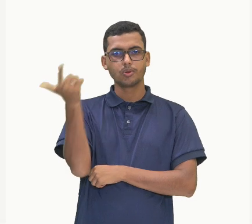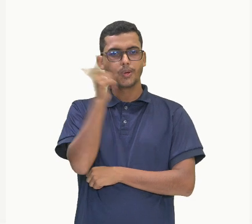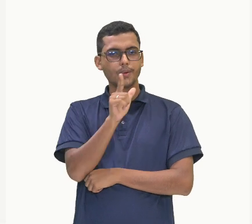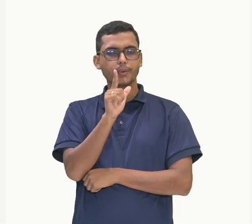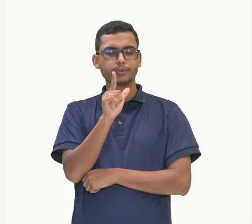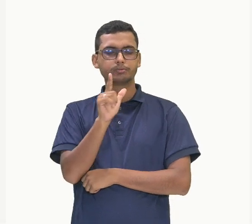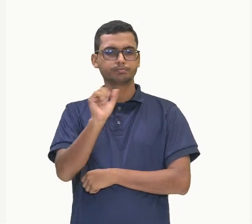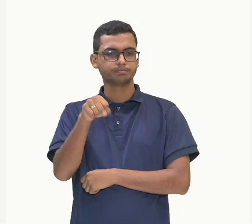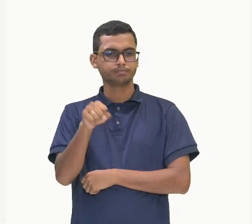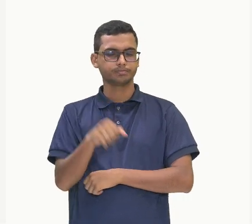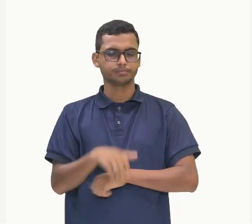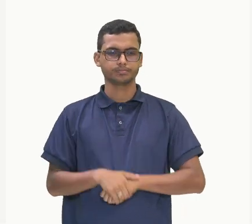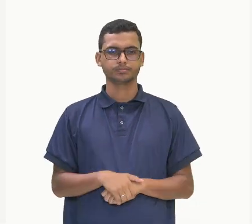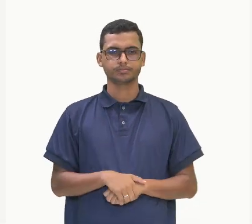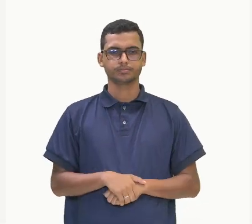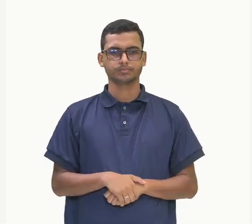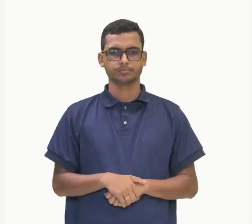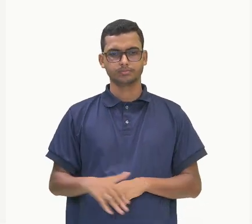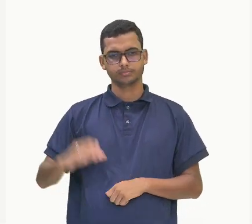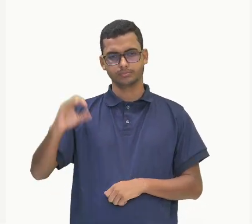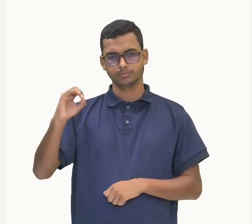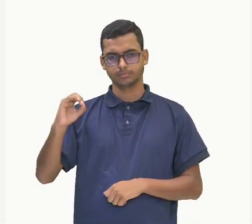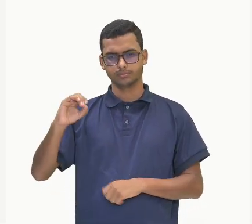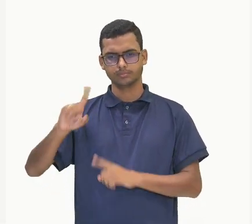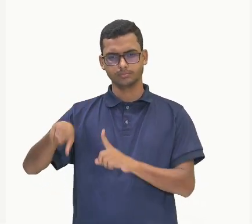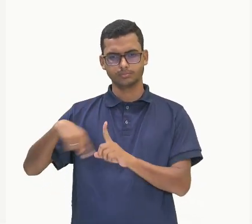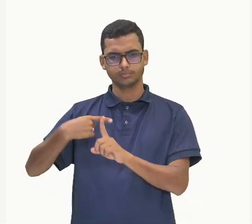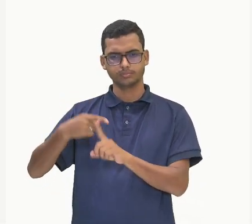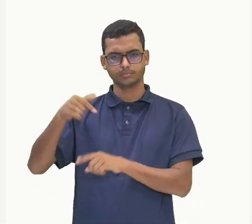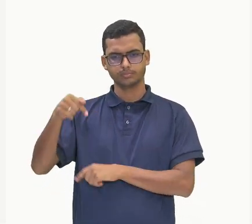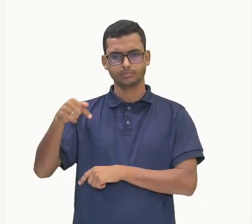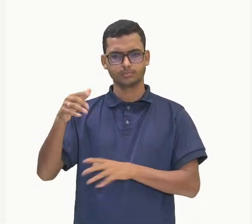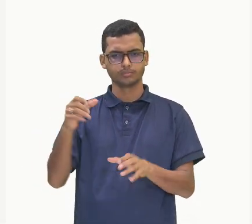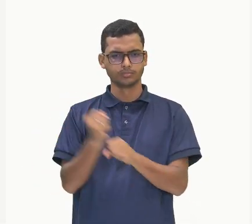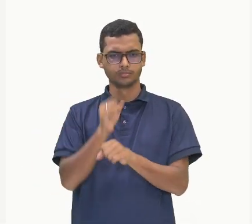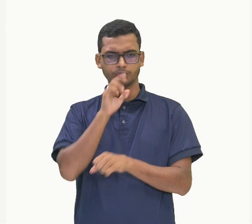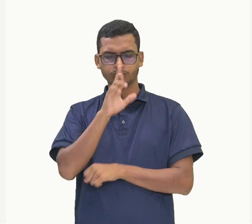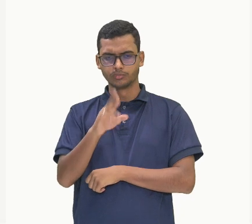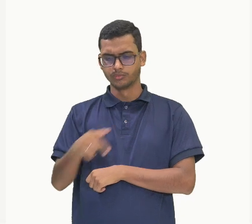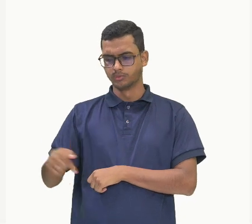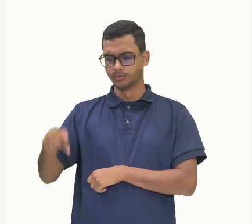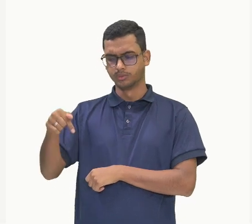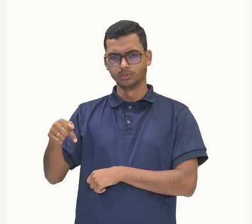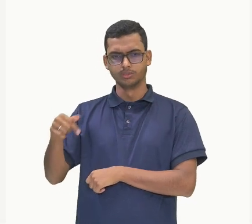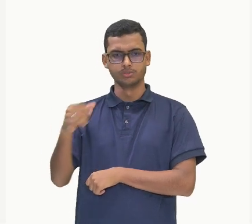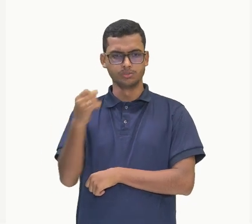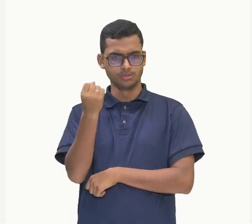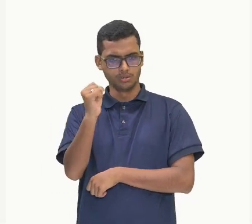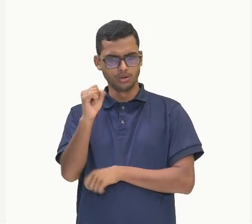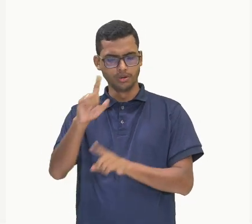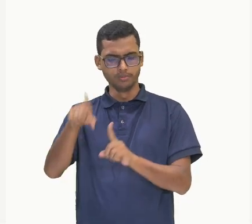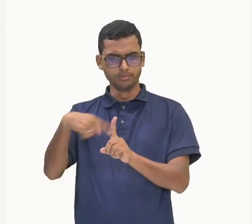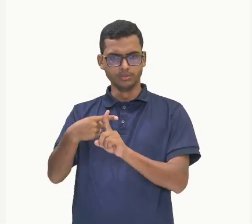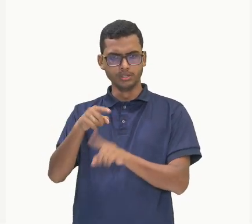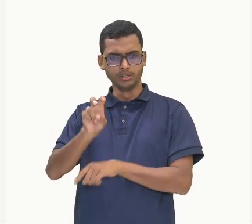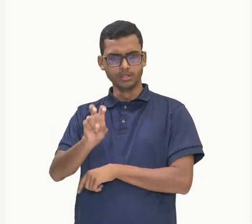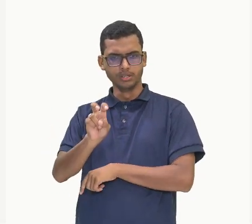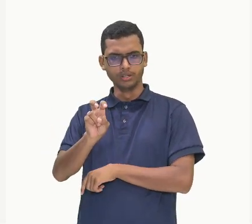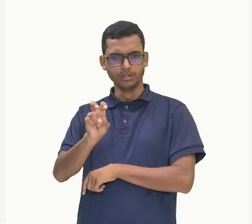ó, 0 mais 7, 7. 8 mais 5. 8 mais